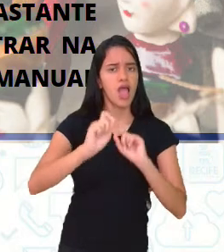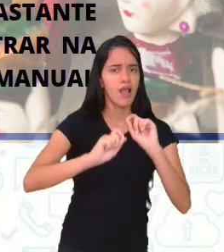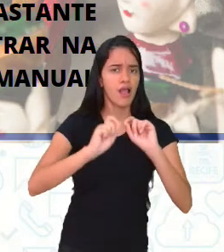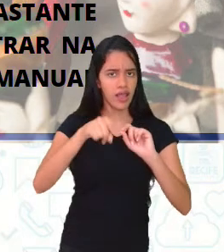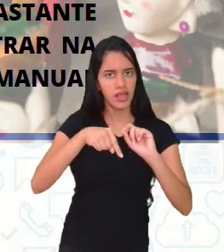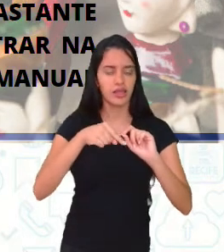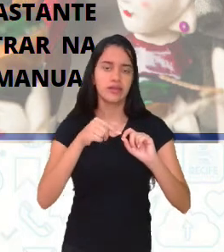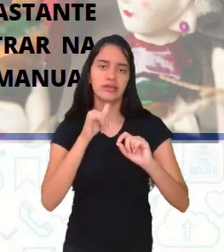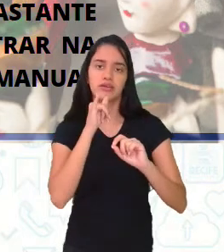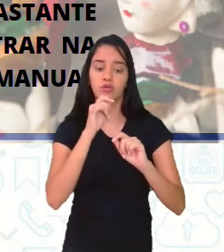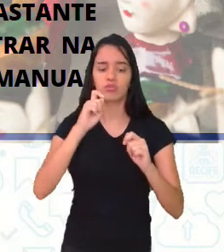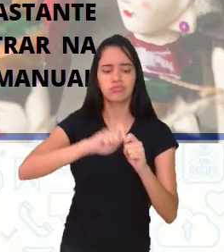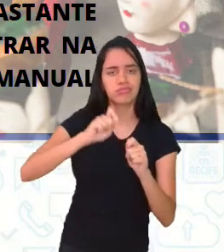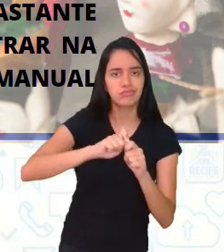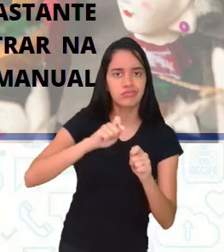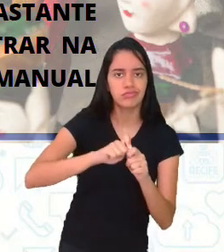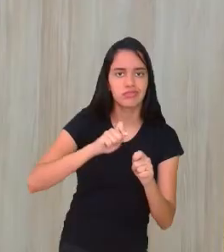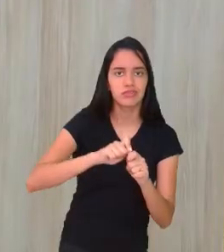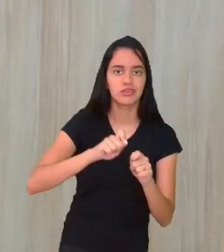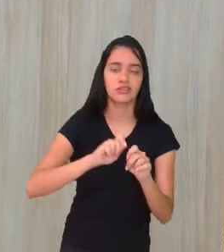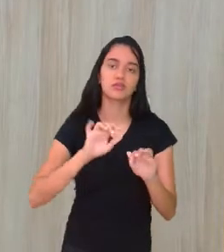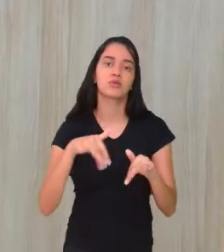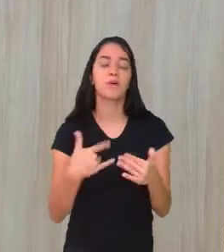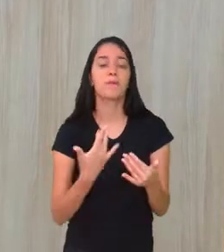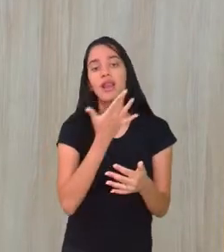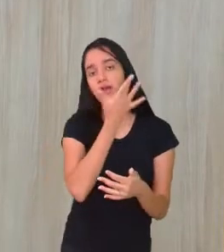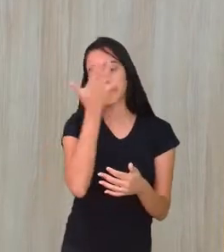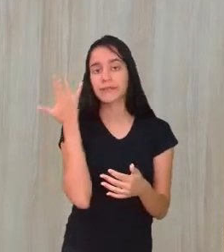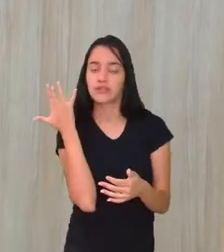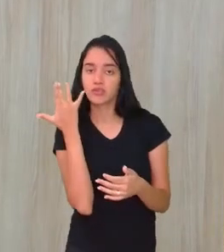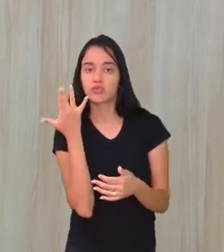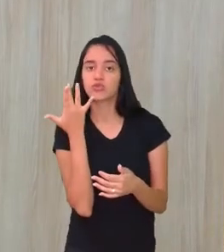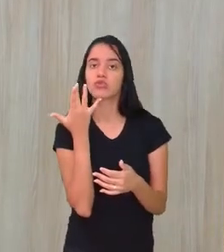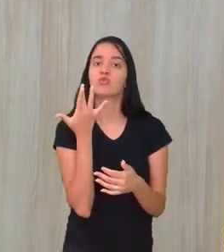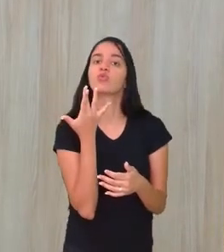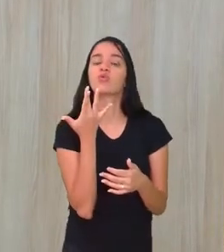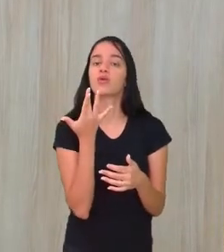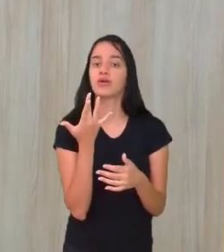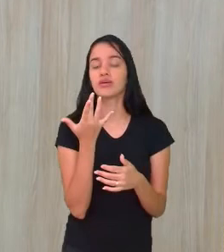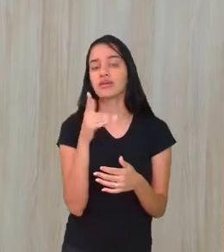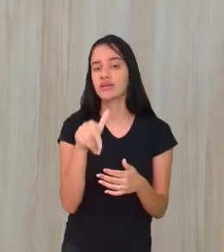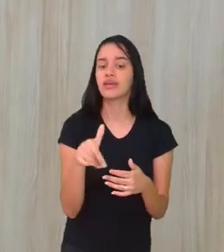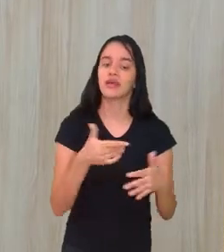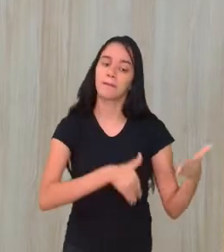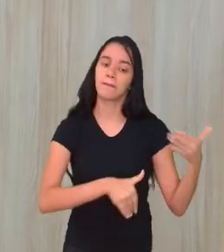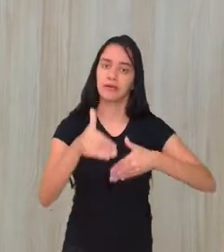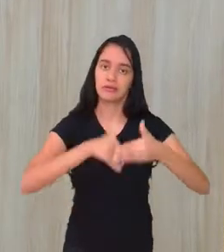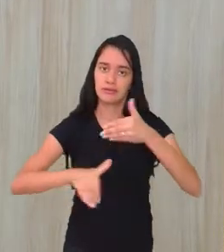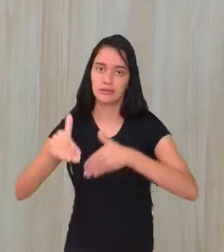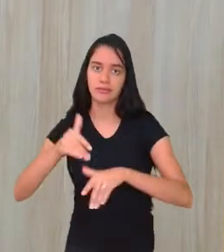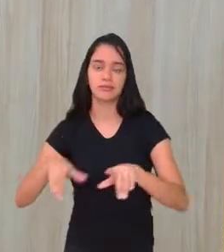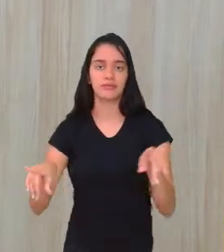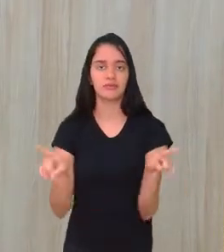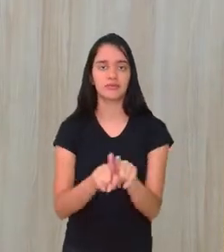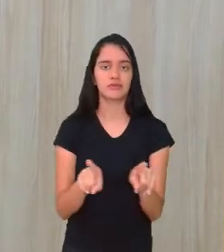é ovacionado, né, pelas pessoas que fazem, né, que participam